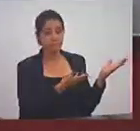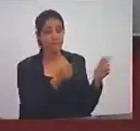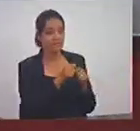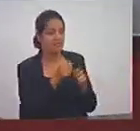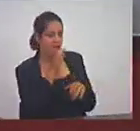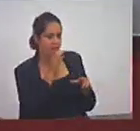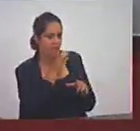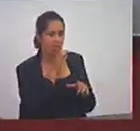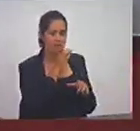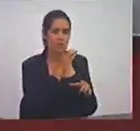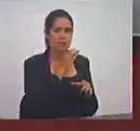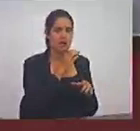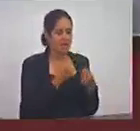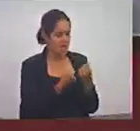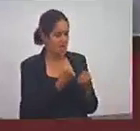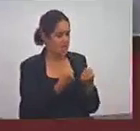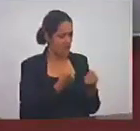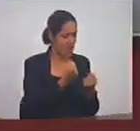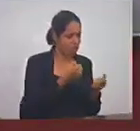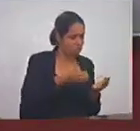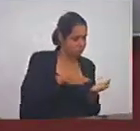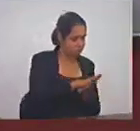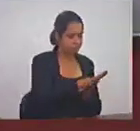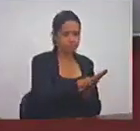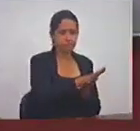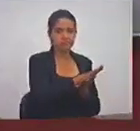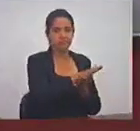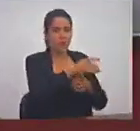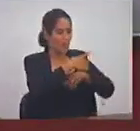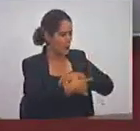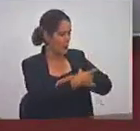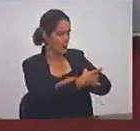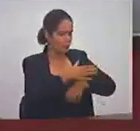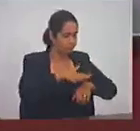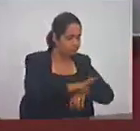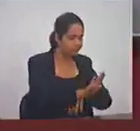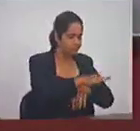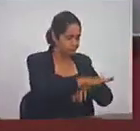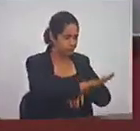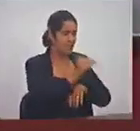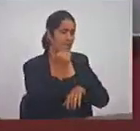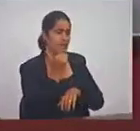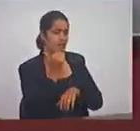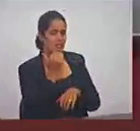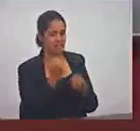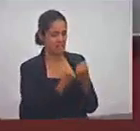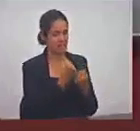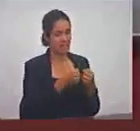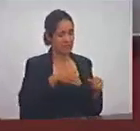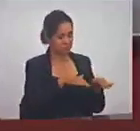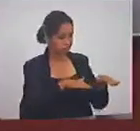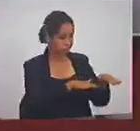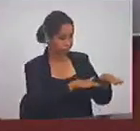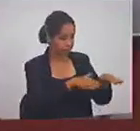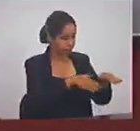carros passam-se nessa terraplanagem, ela faz o trio, ela faz o buraco. Se você não fizer uma limpeza adequada, passar um rolo